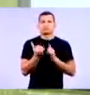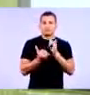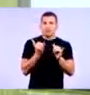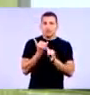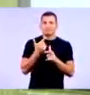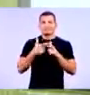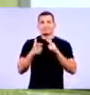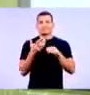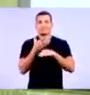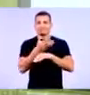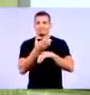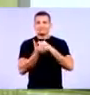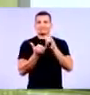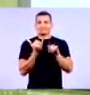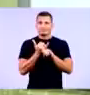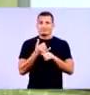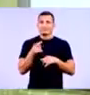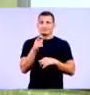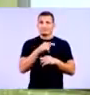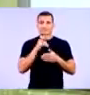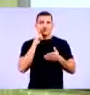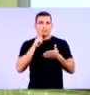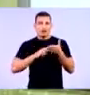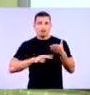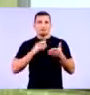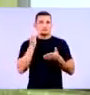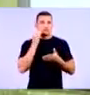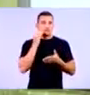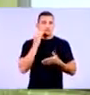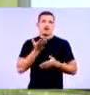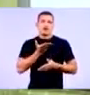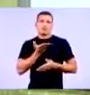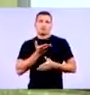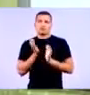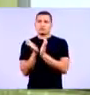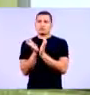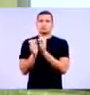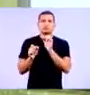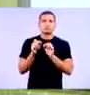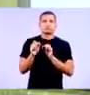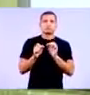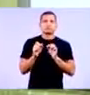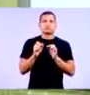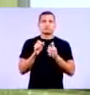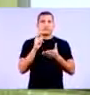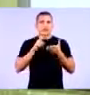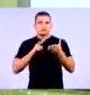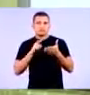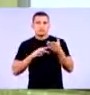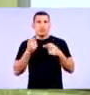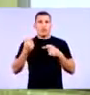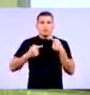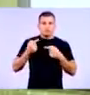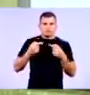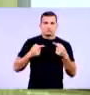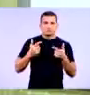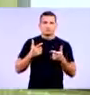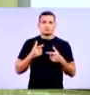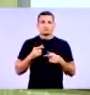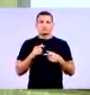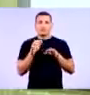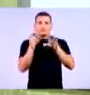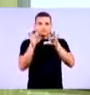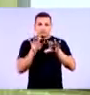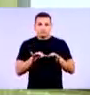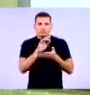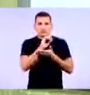internet, você leia, vê o que os colegas estão comentando, leia a proposição e escreva um pequeno texto, depois